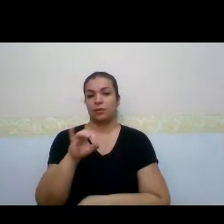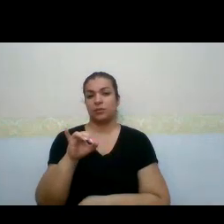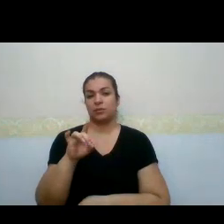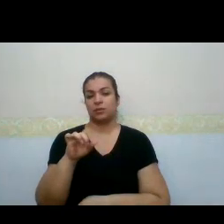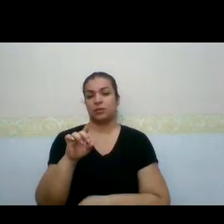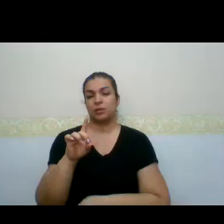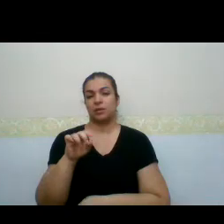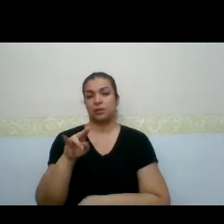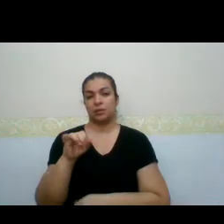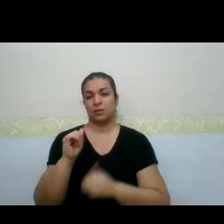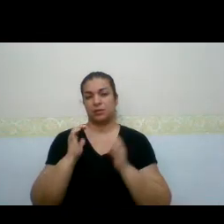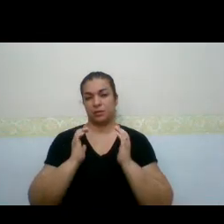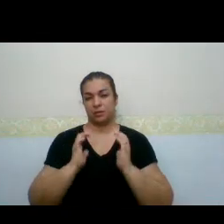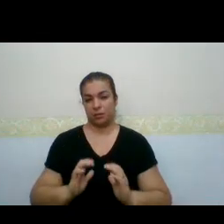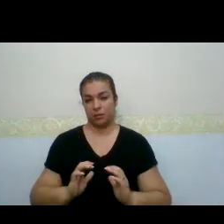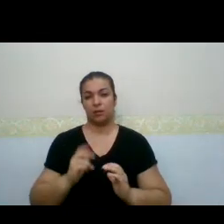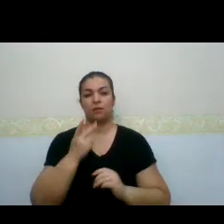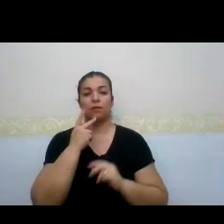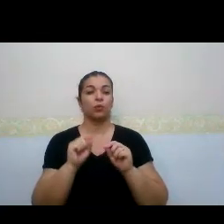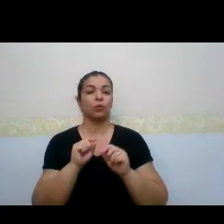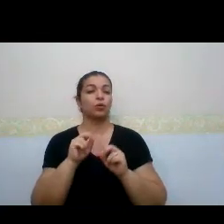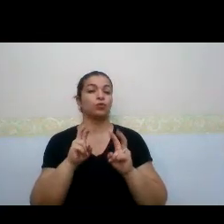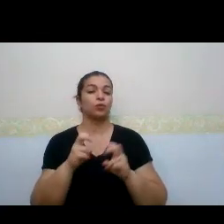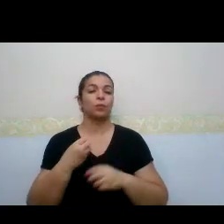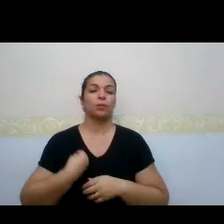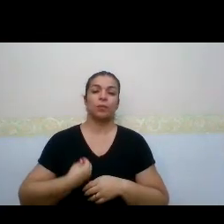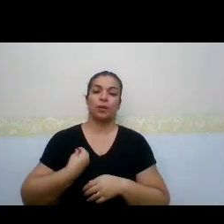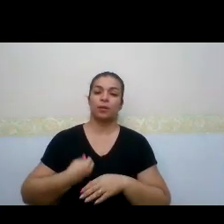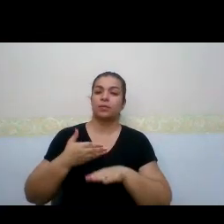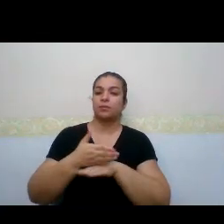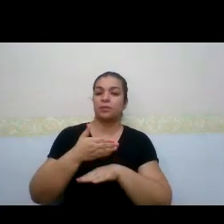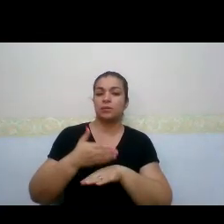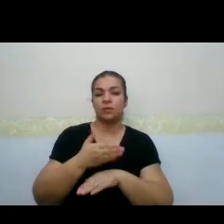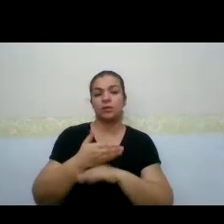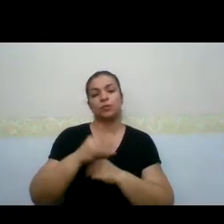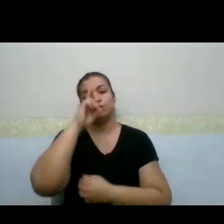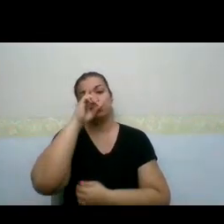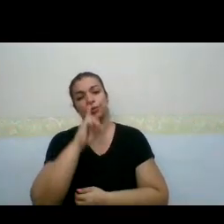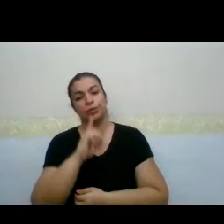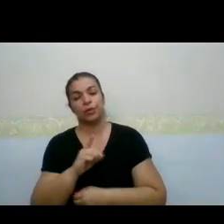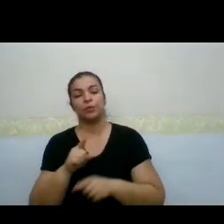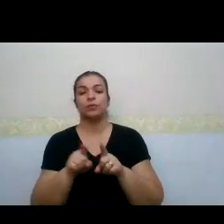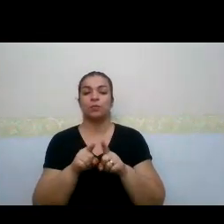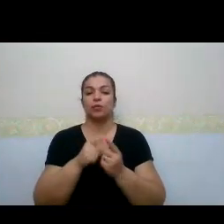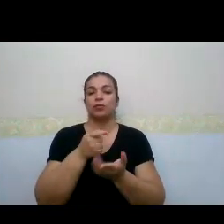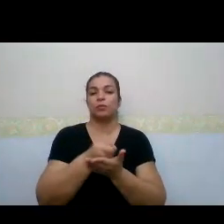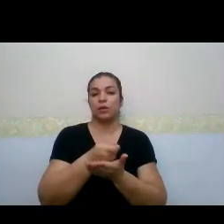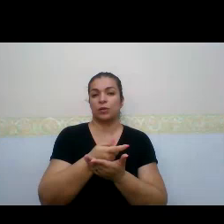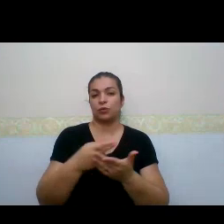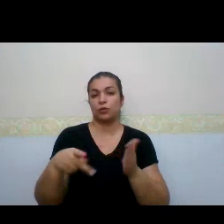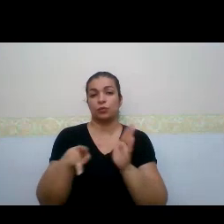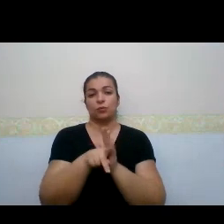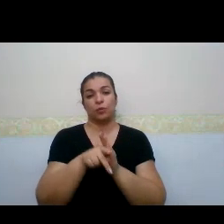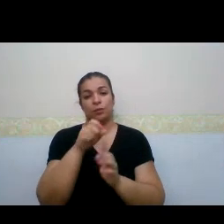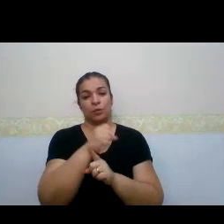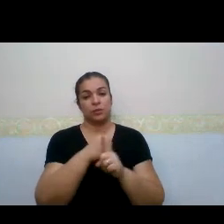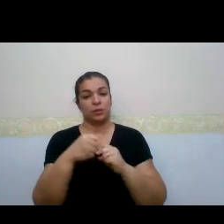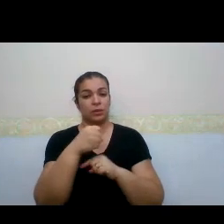como participação de direitos e deveres de pessoas na sociedade, mas raro se pensa